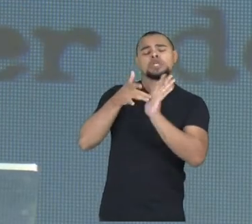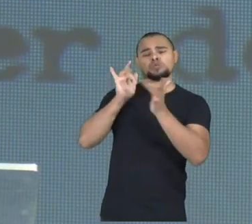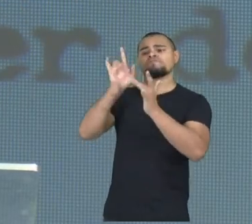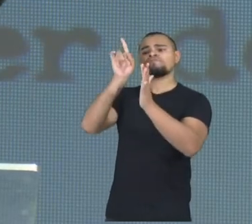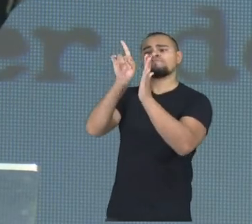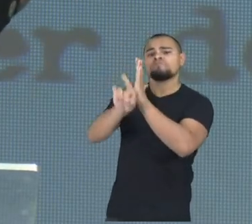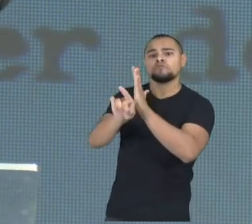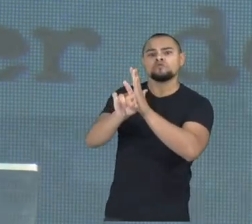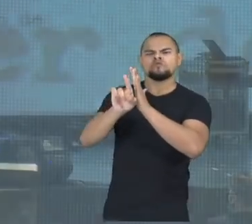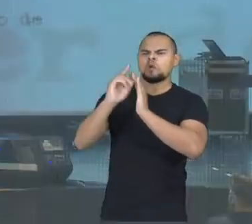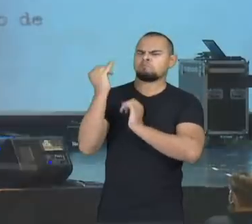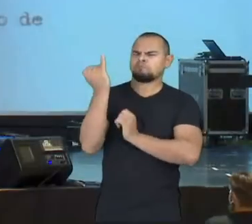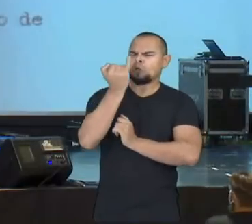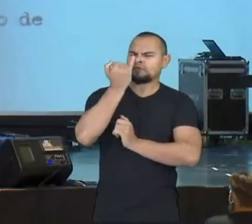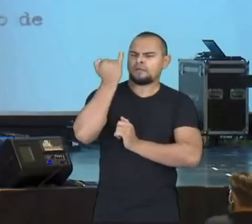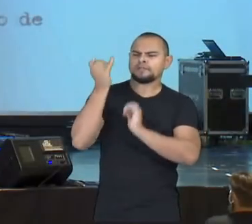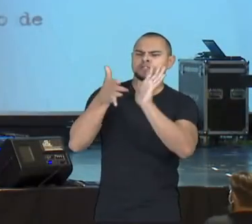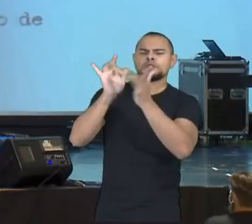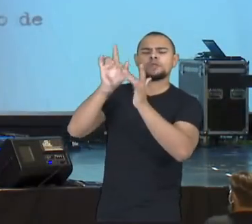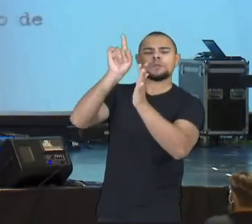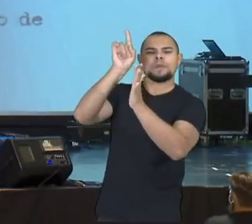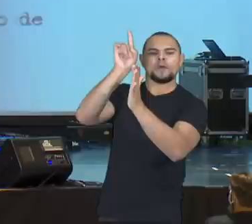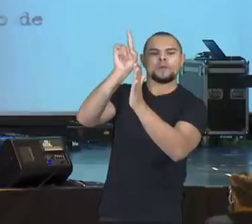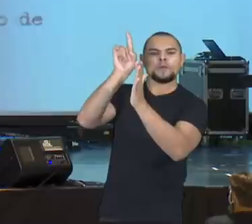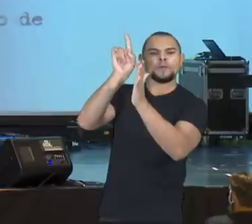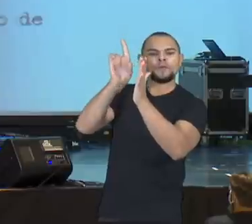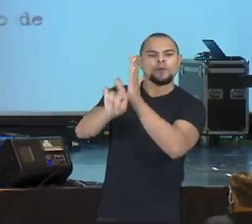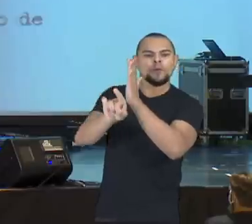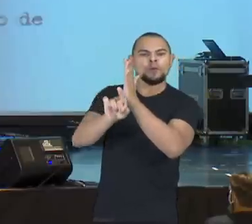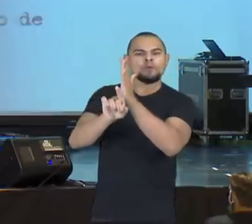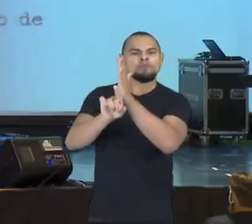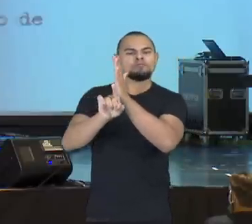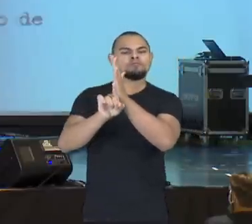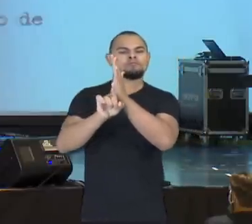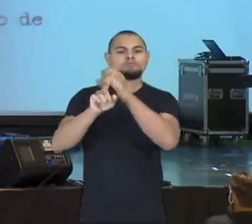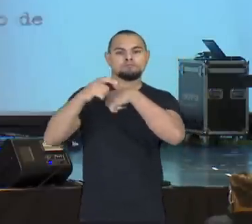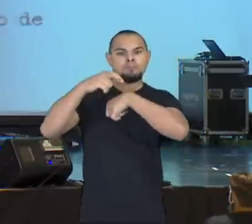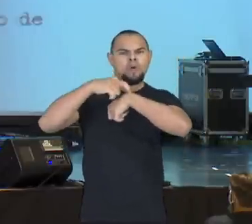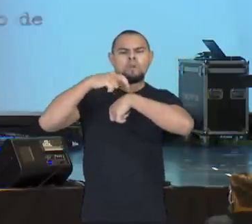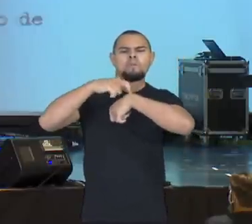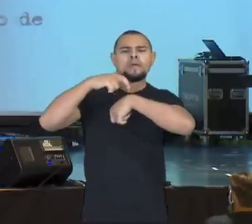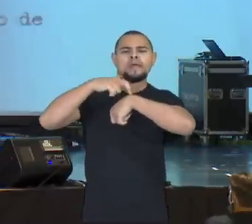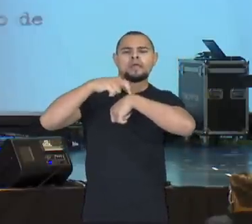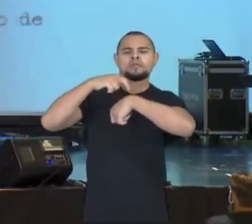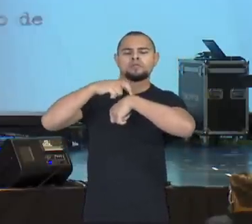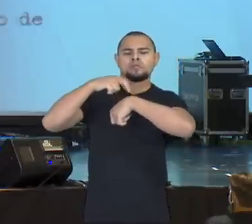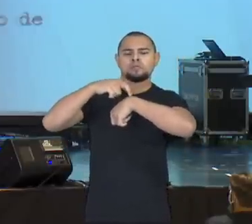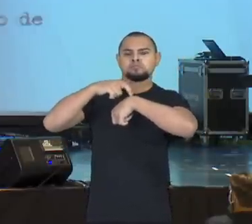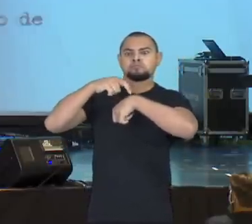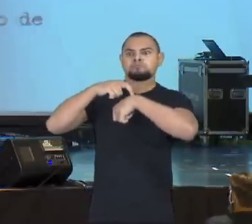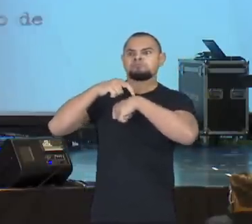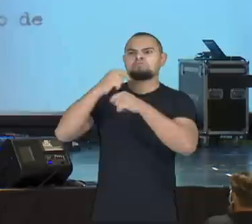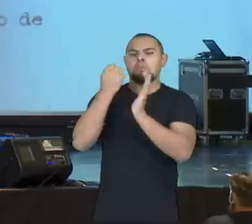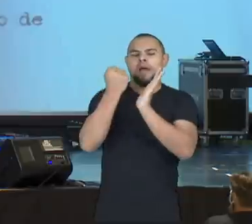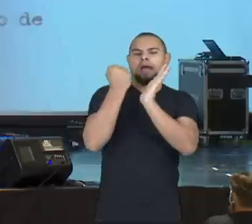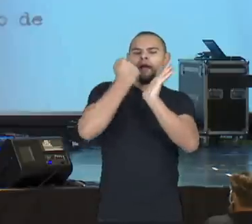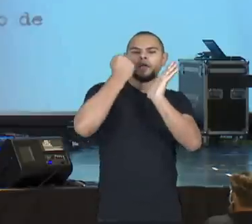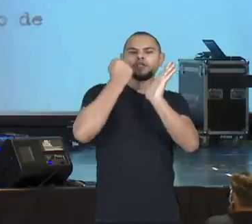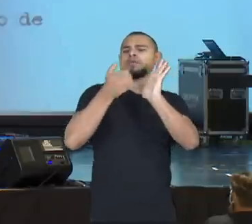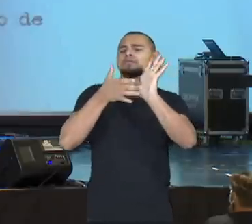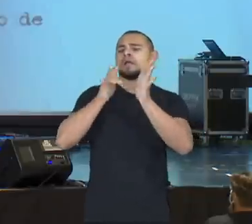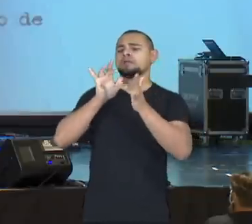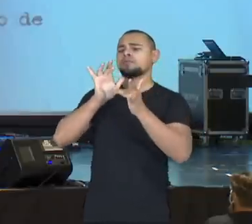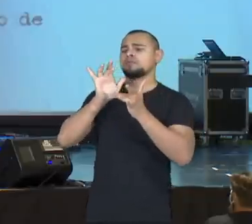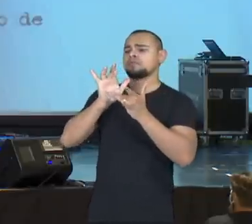essencial, fundamental, não poderia ser ignorada naquele momento histórico em que Jesus estava